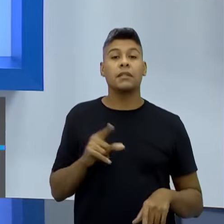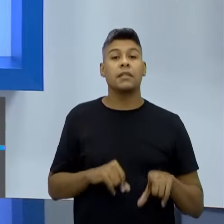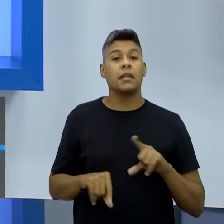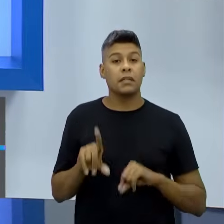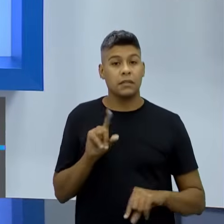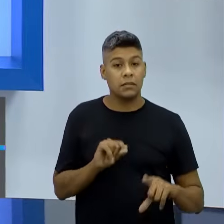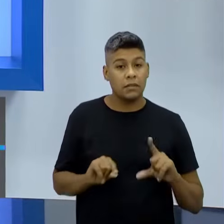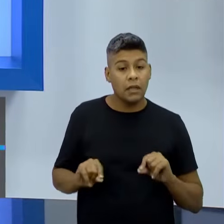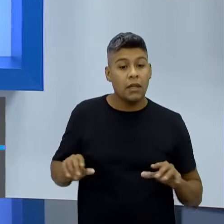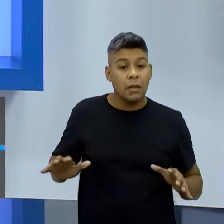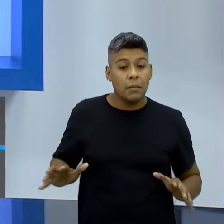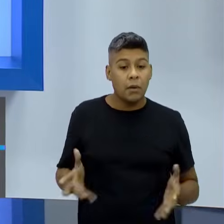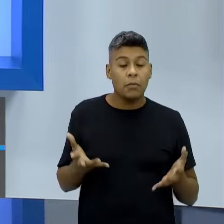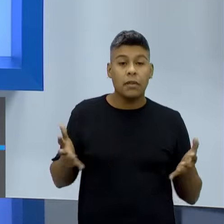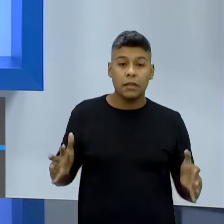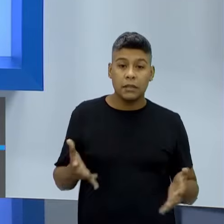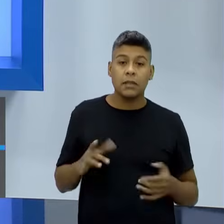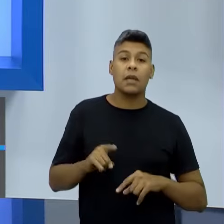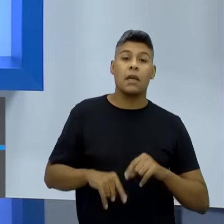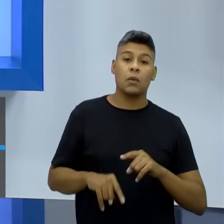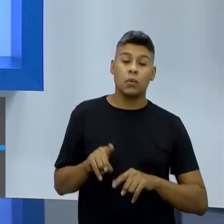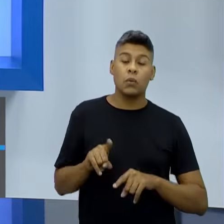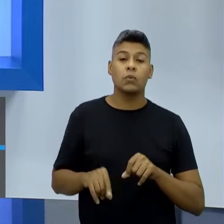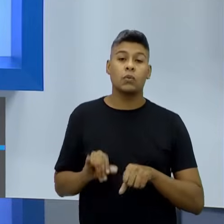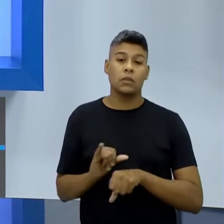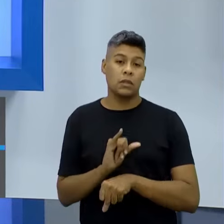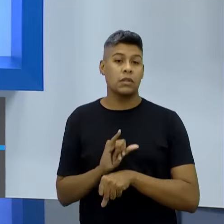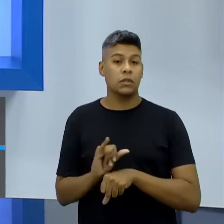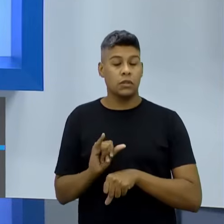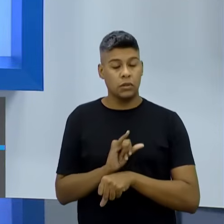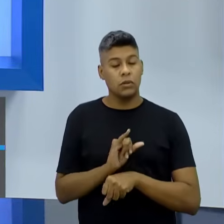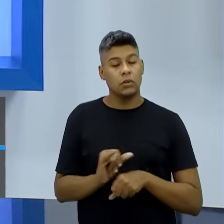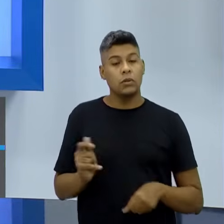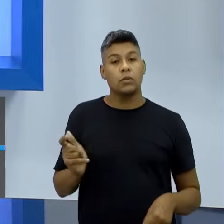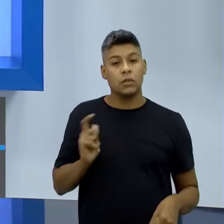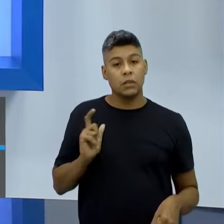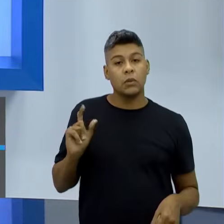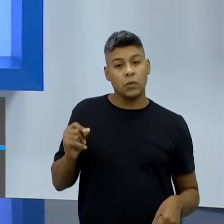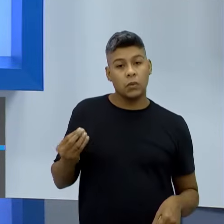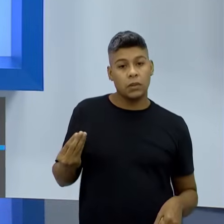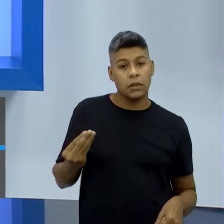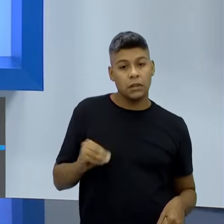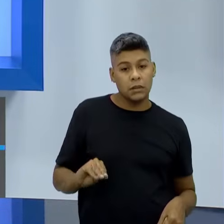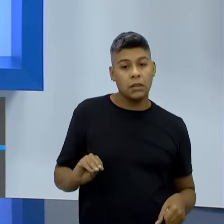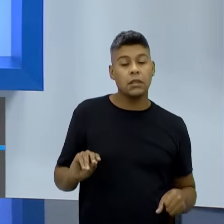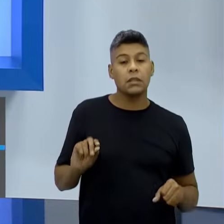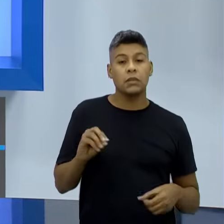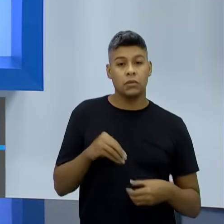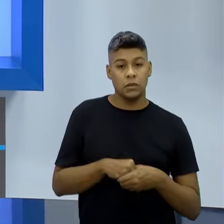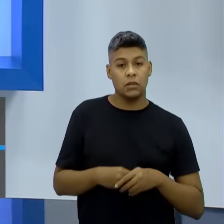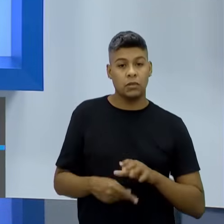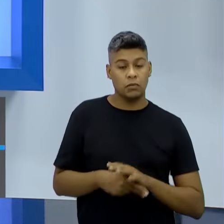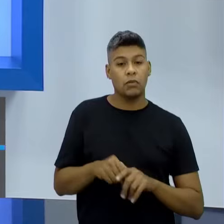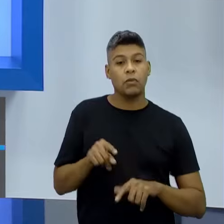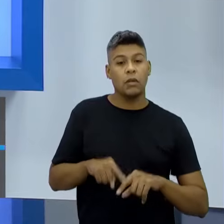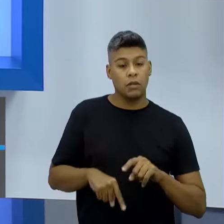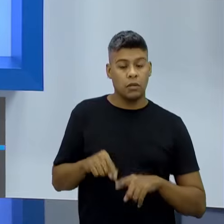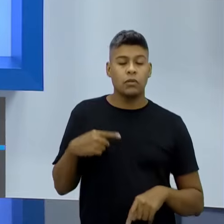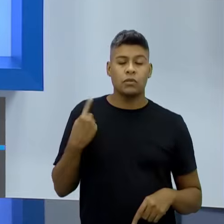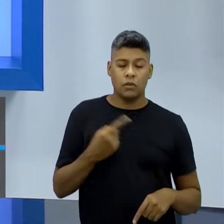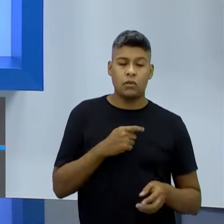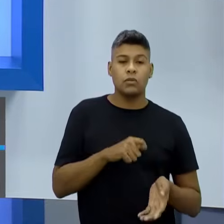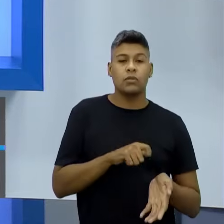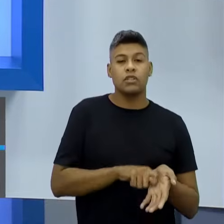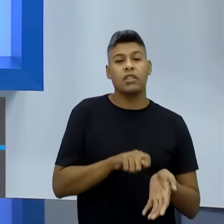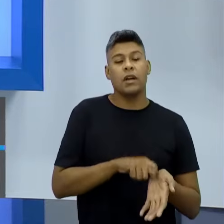selecionar e mobilizar esses recursos, criativos, então tá aí inserido, dentro desses recursos o nosso diário